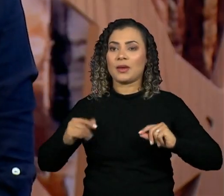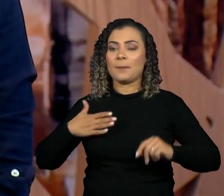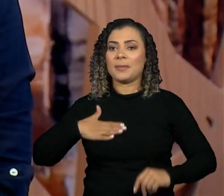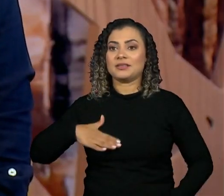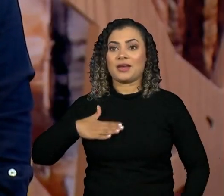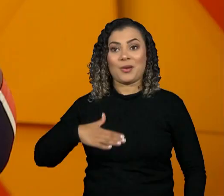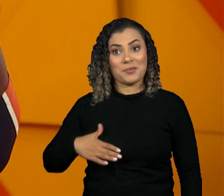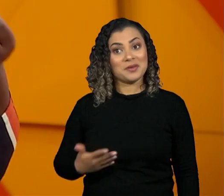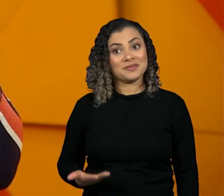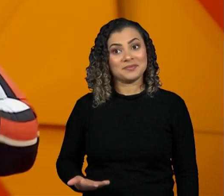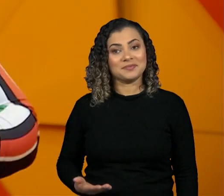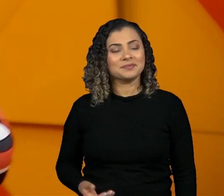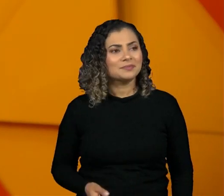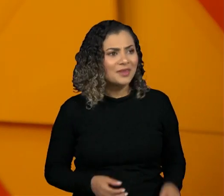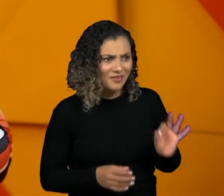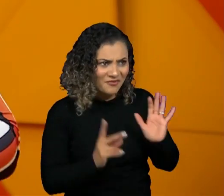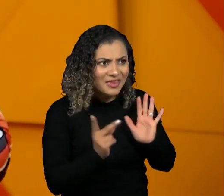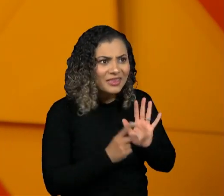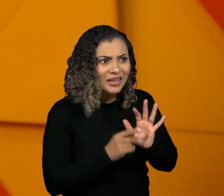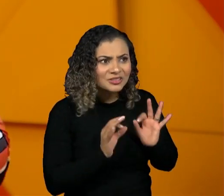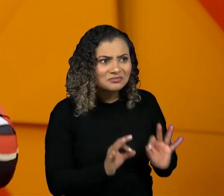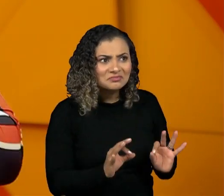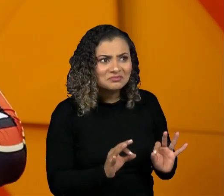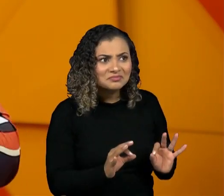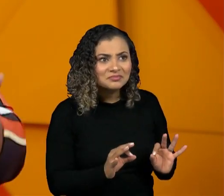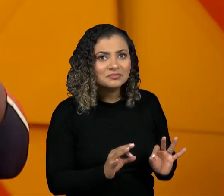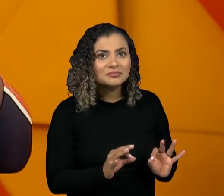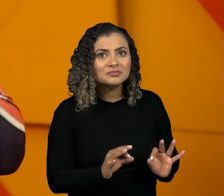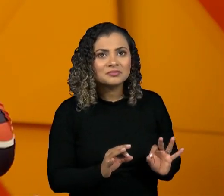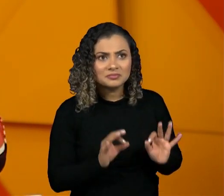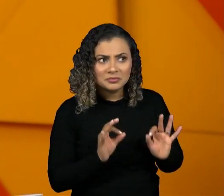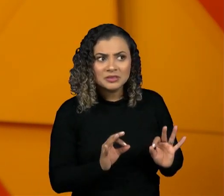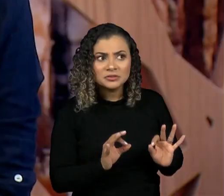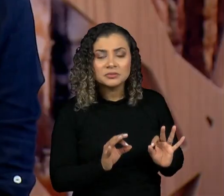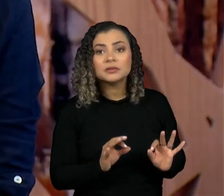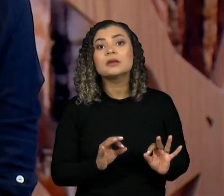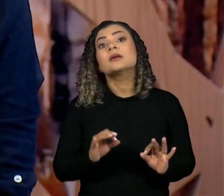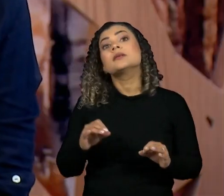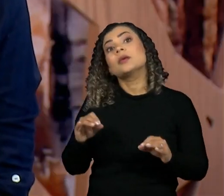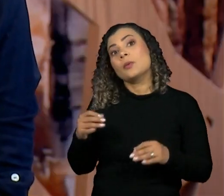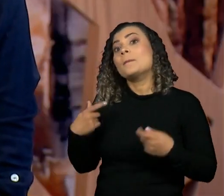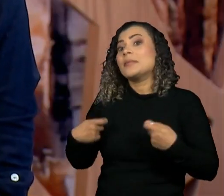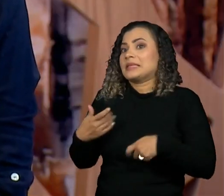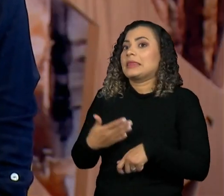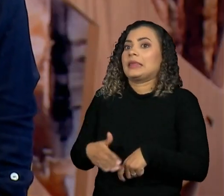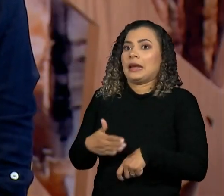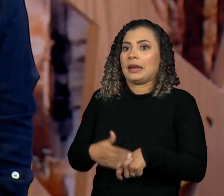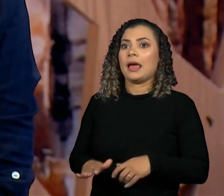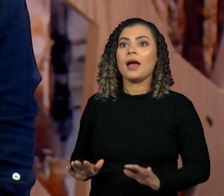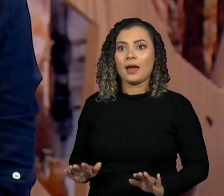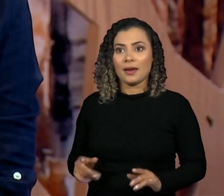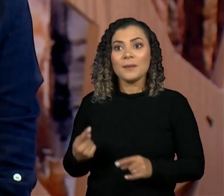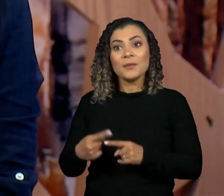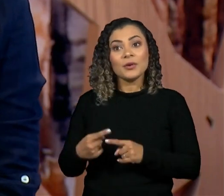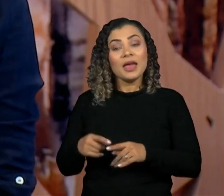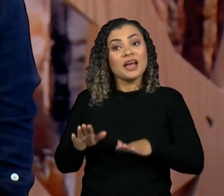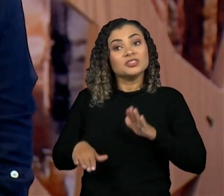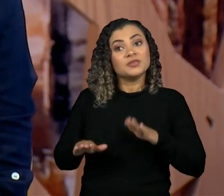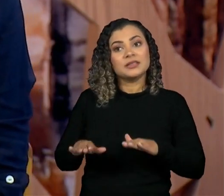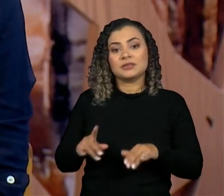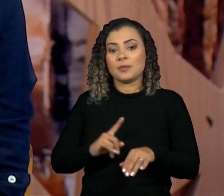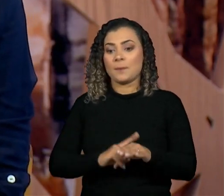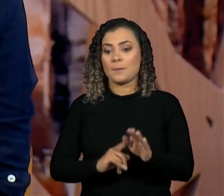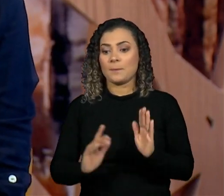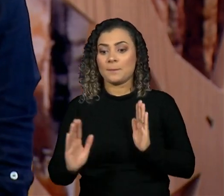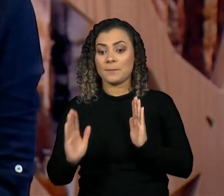mais tranquilo. E realmente funciona? Funciona. Mas a gente precisa de um treino, né, Cris? Porque às vezes o